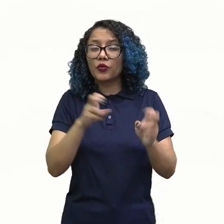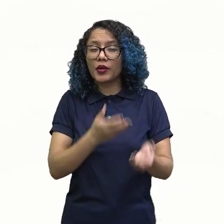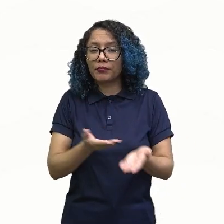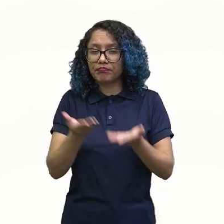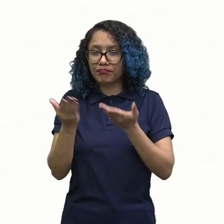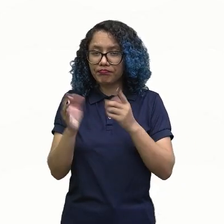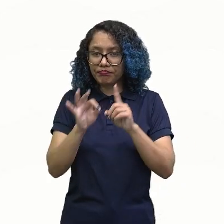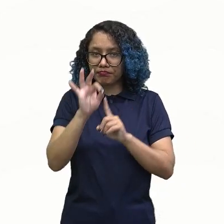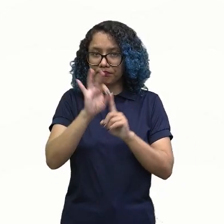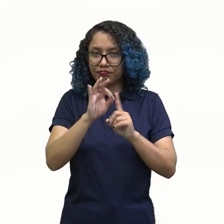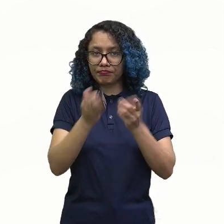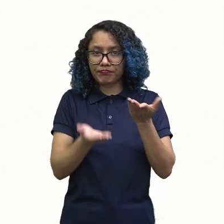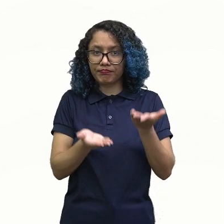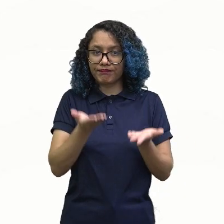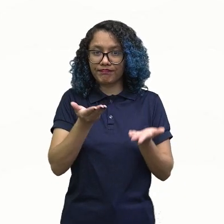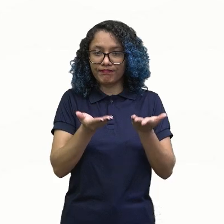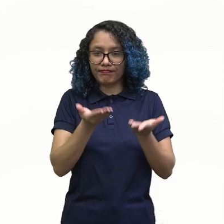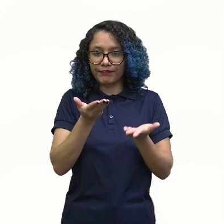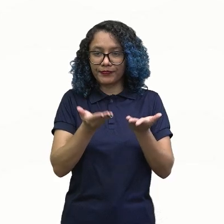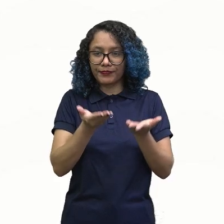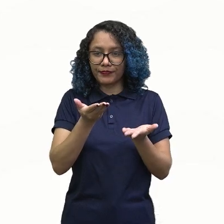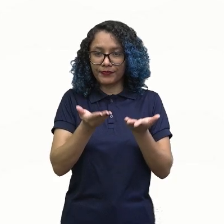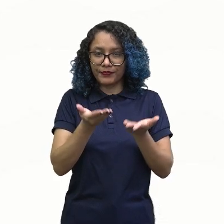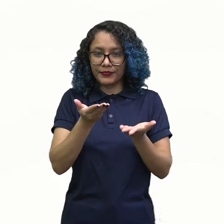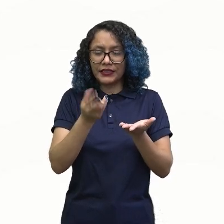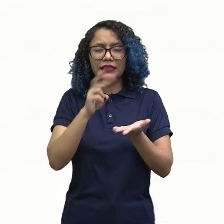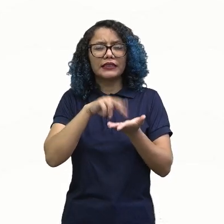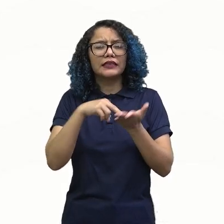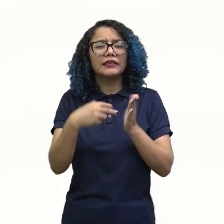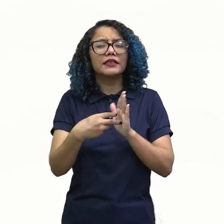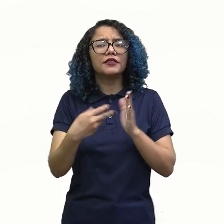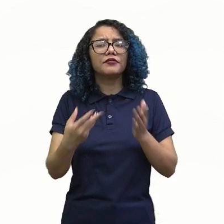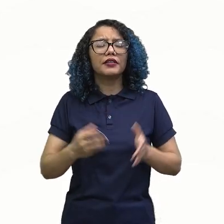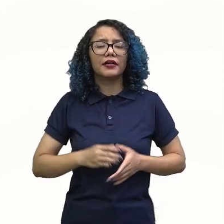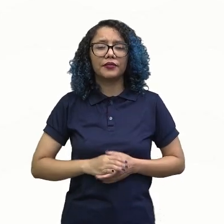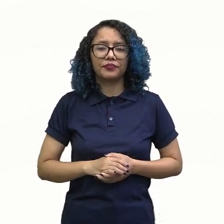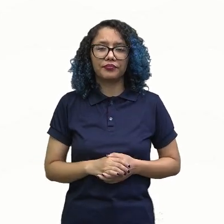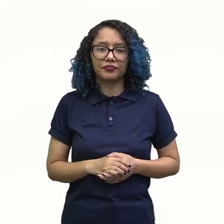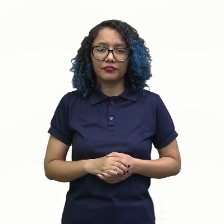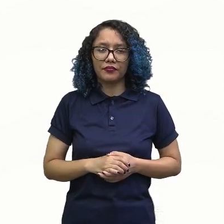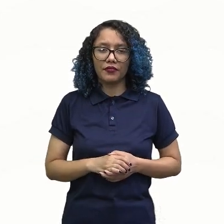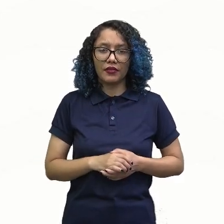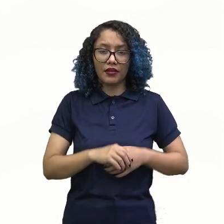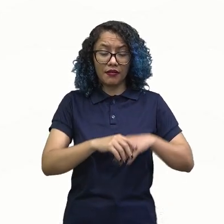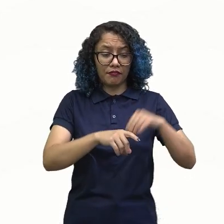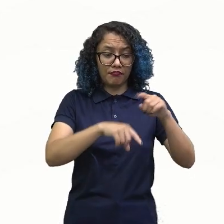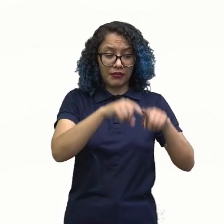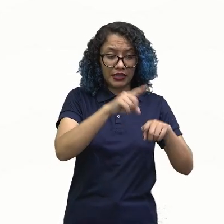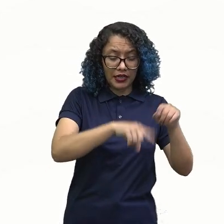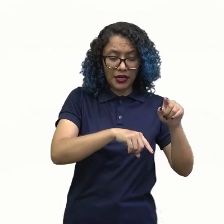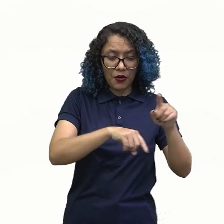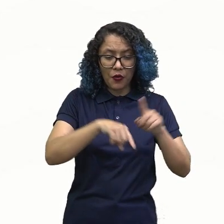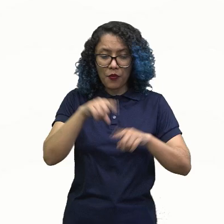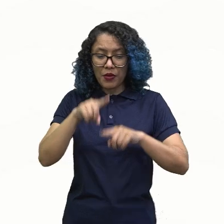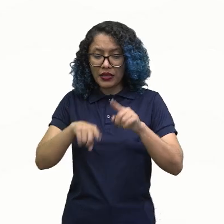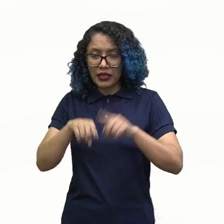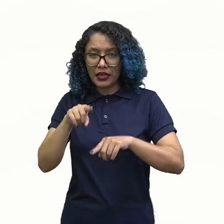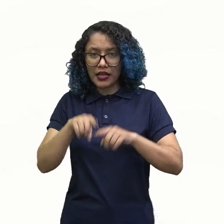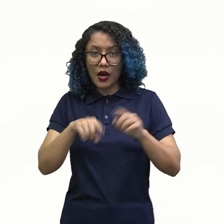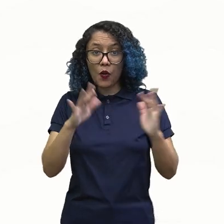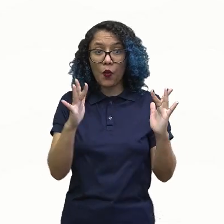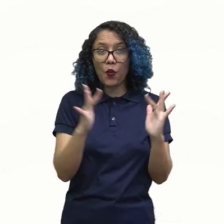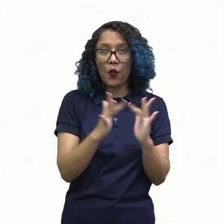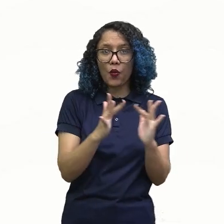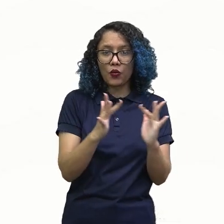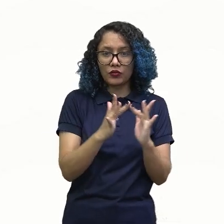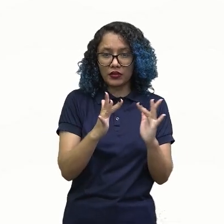térmico? Equilíbrio térmico é o estado em que diferentes corpos em um mesmo ambiente se encontram com a